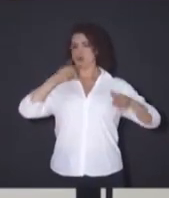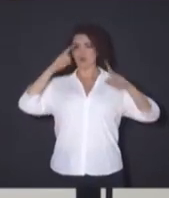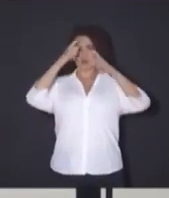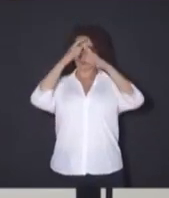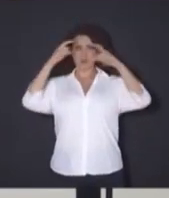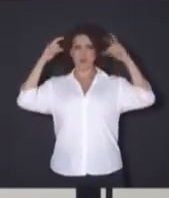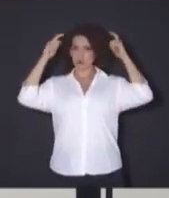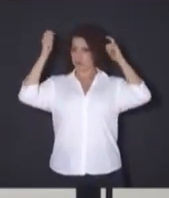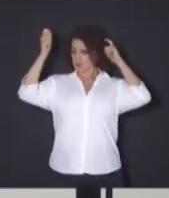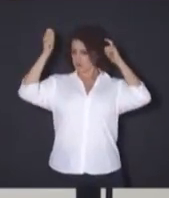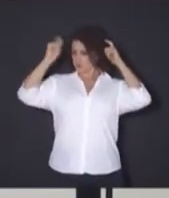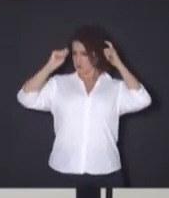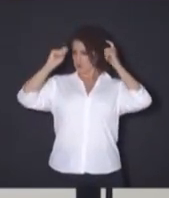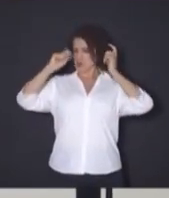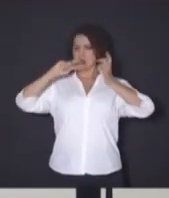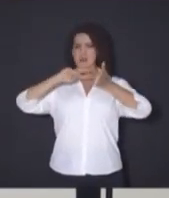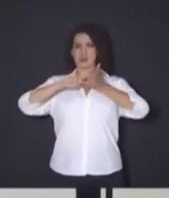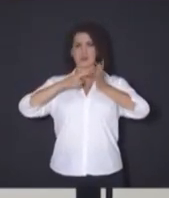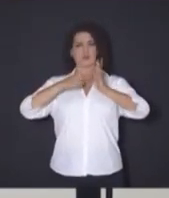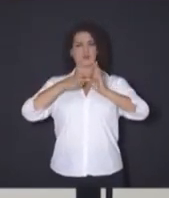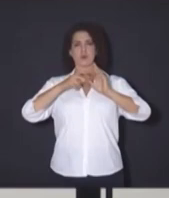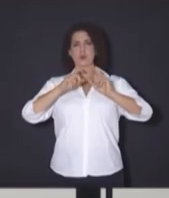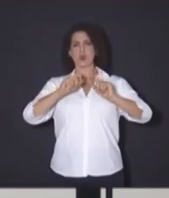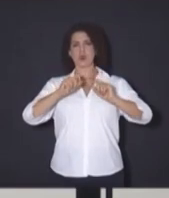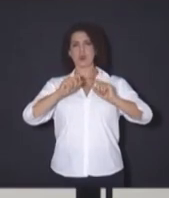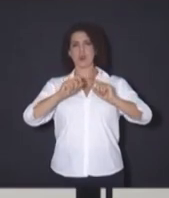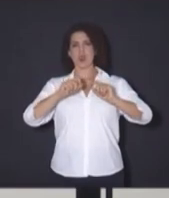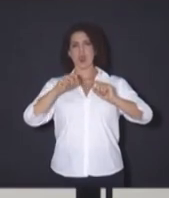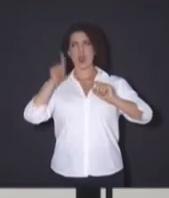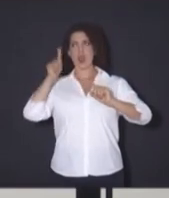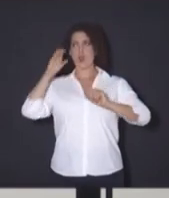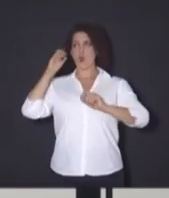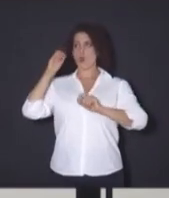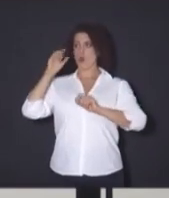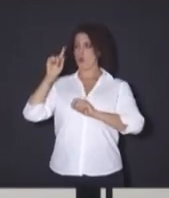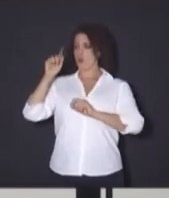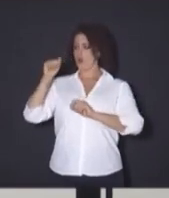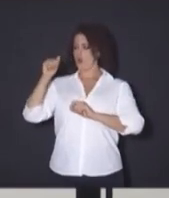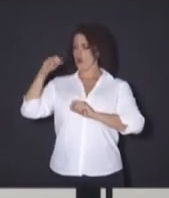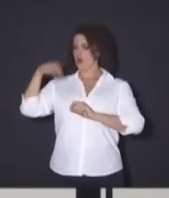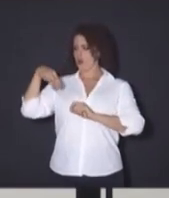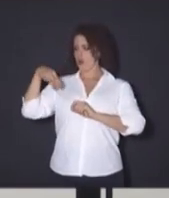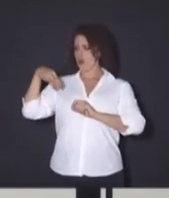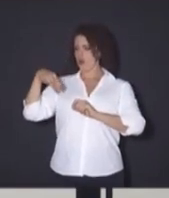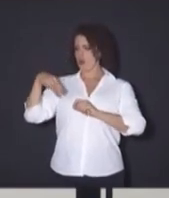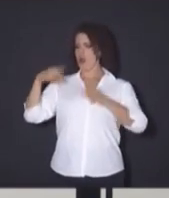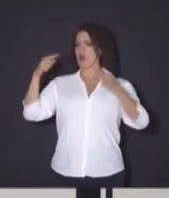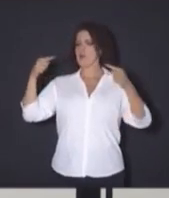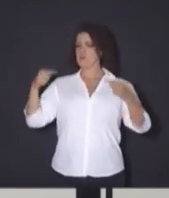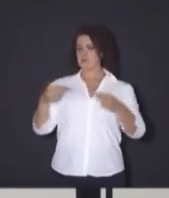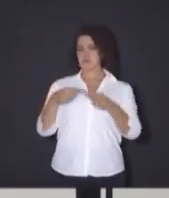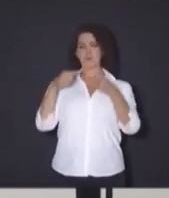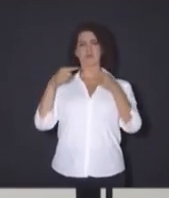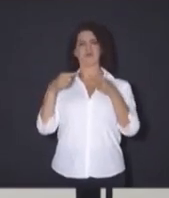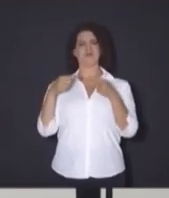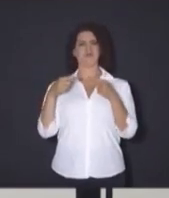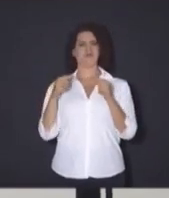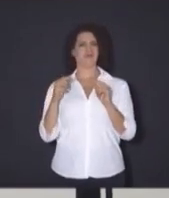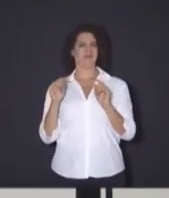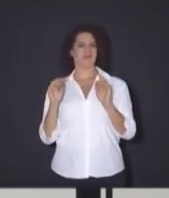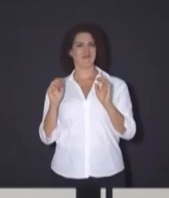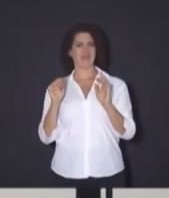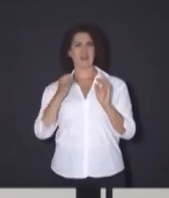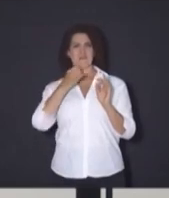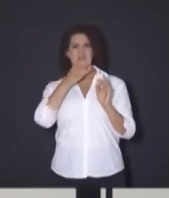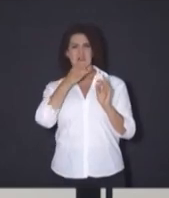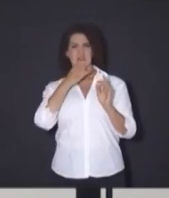que era confirmação de Ogã. Confirmação de Ogã, não, de Tata, porque, infelizmente, ainda foi